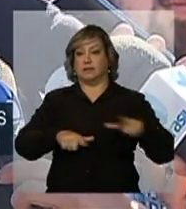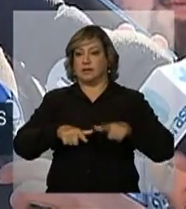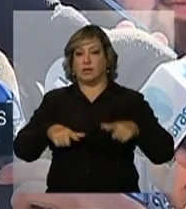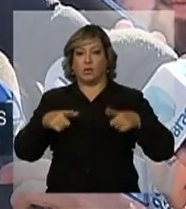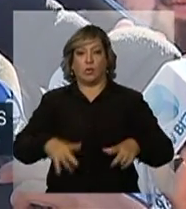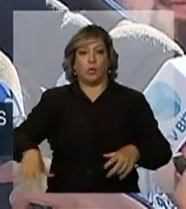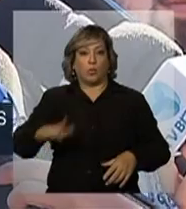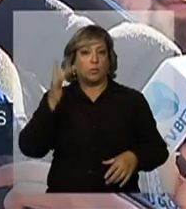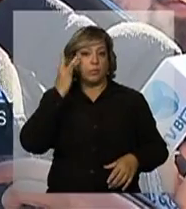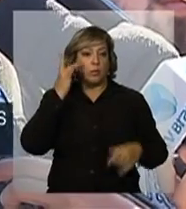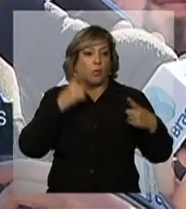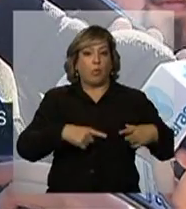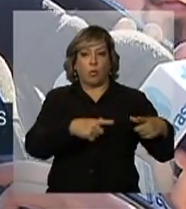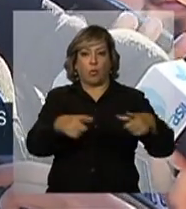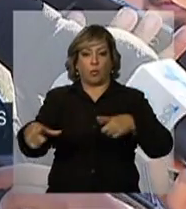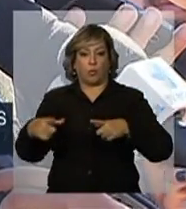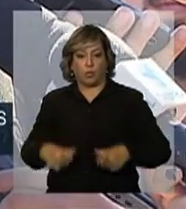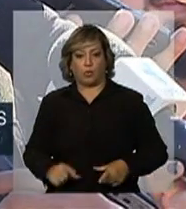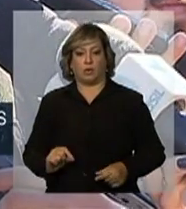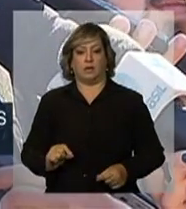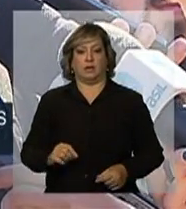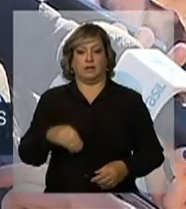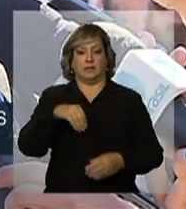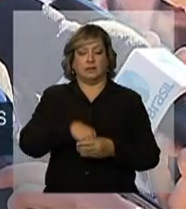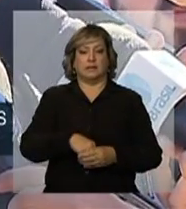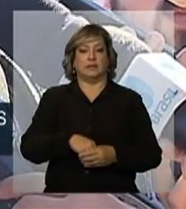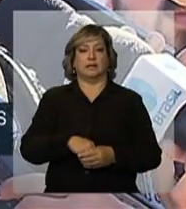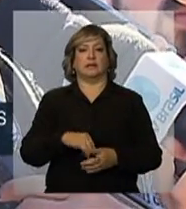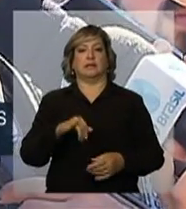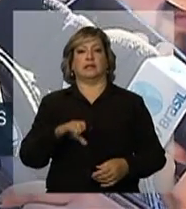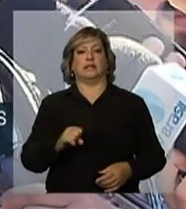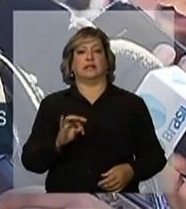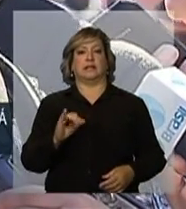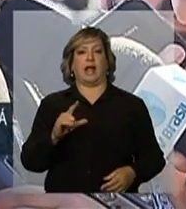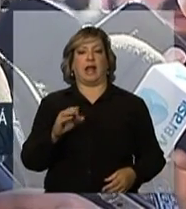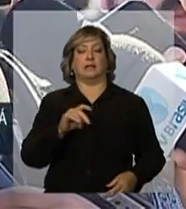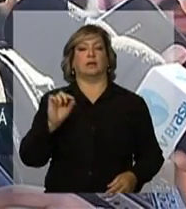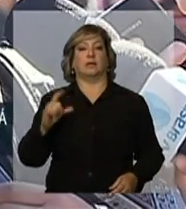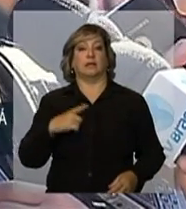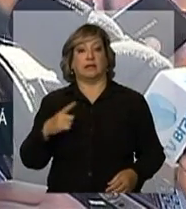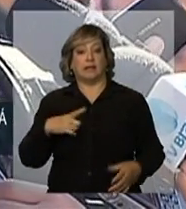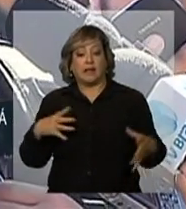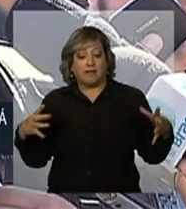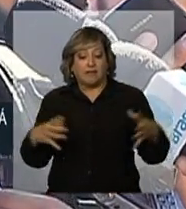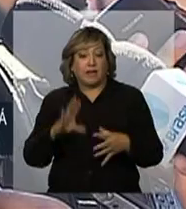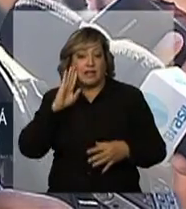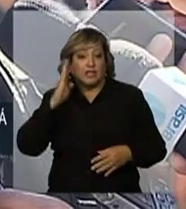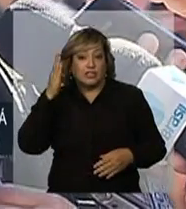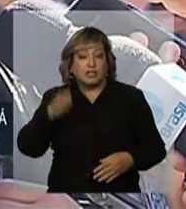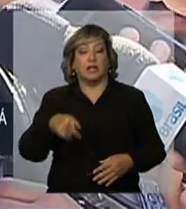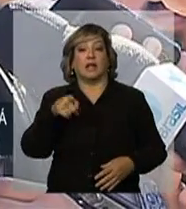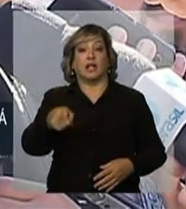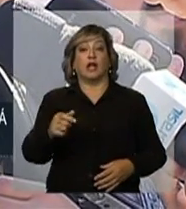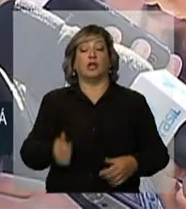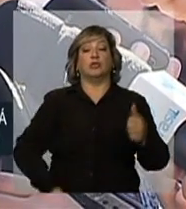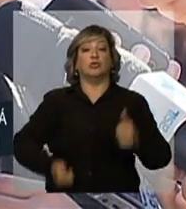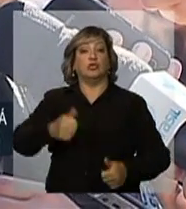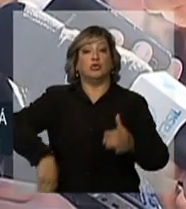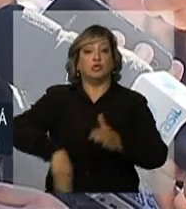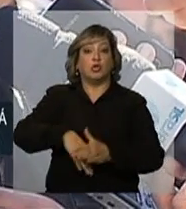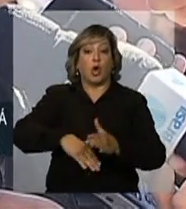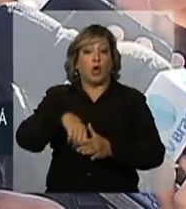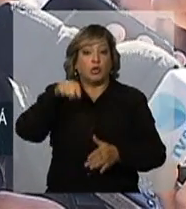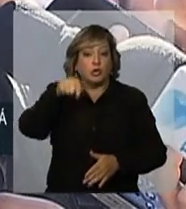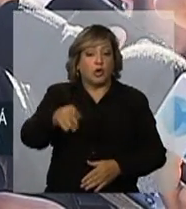estratégicas. É aquela infraestrutura crítica, as instalações que têm interferência direta no andamento do jogo. Estamos,